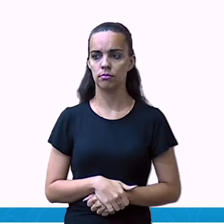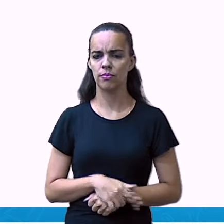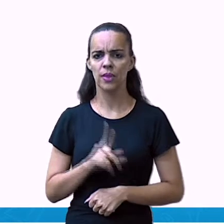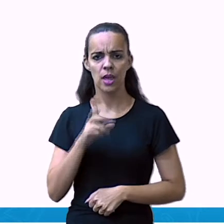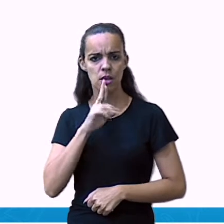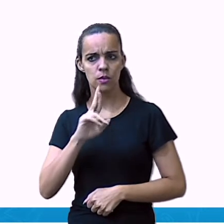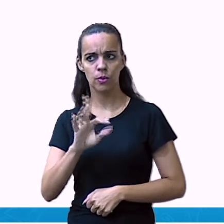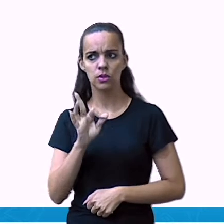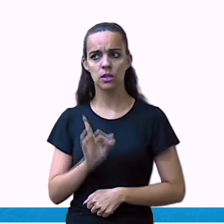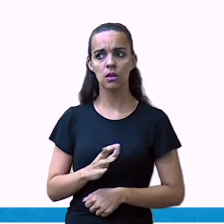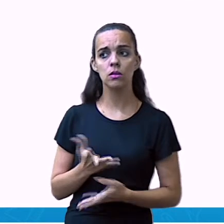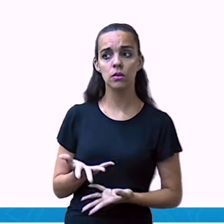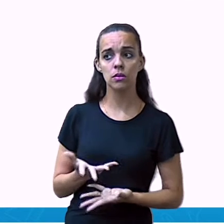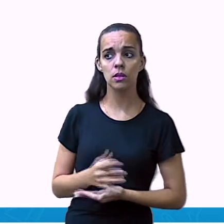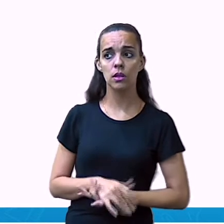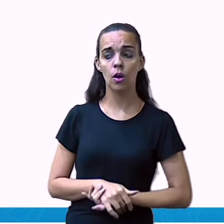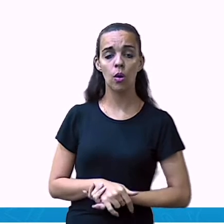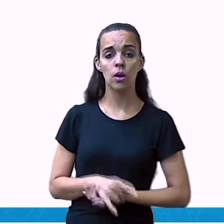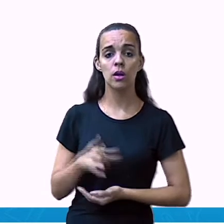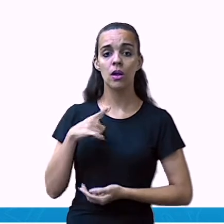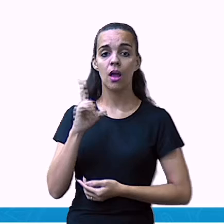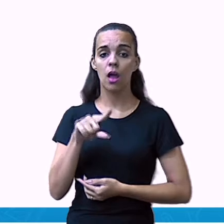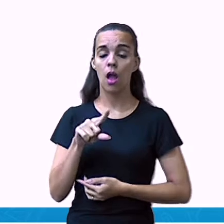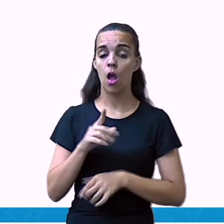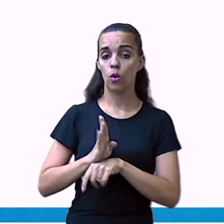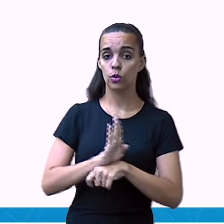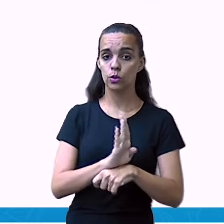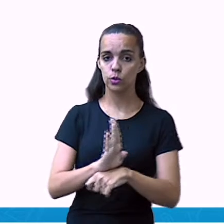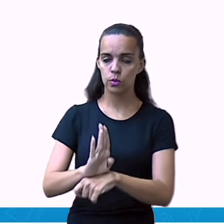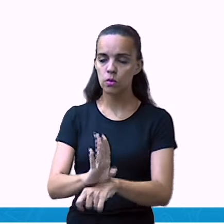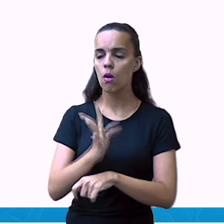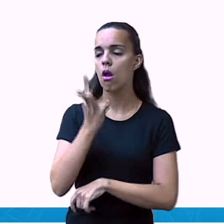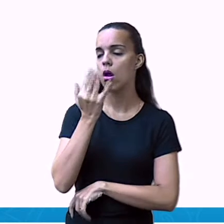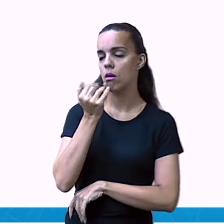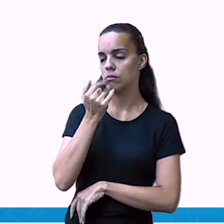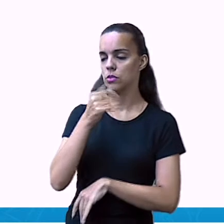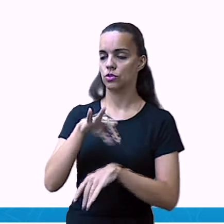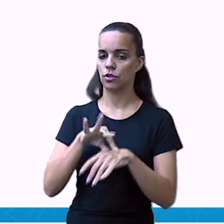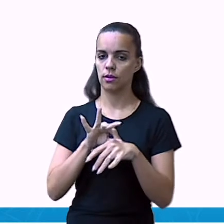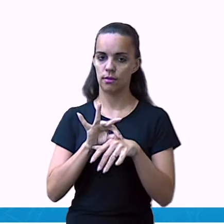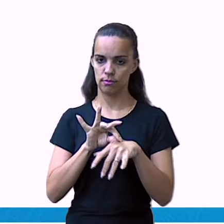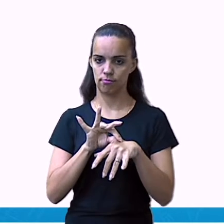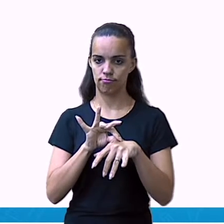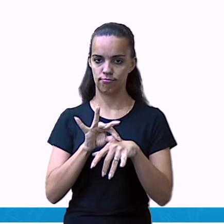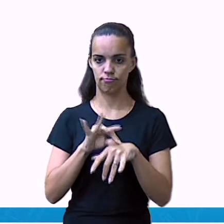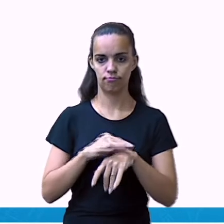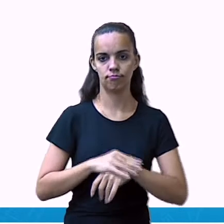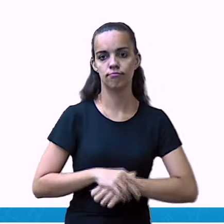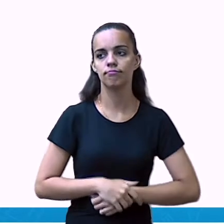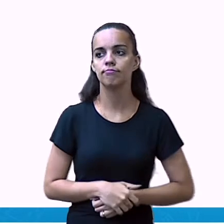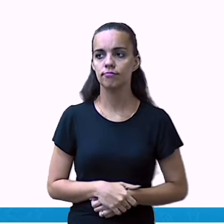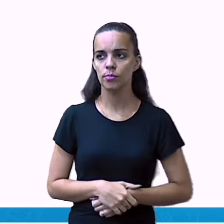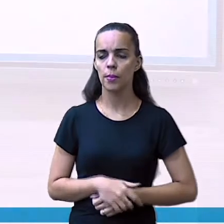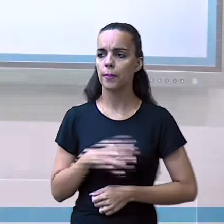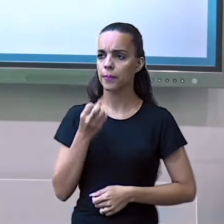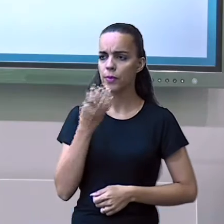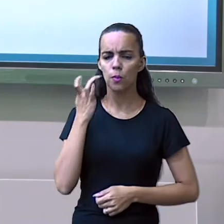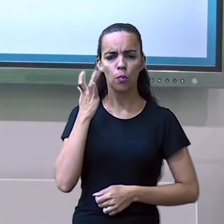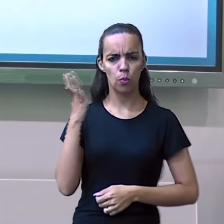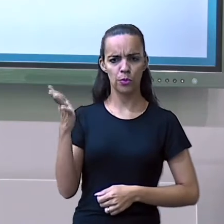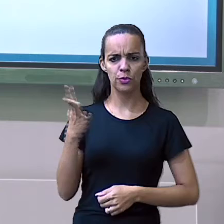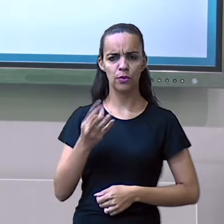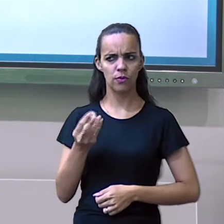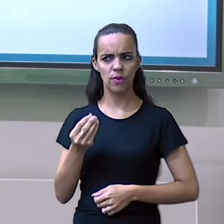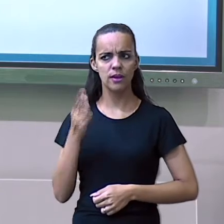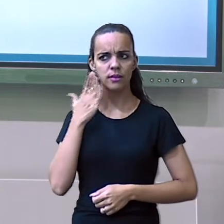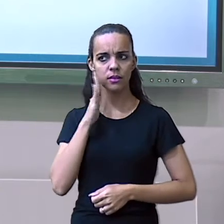é: os tubarões alimentam-se de carne. Muito fácil